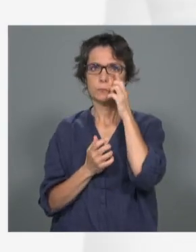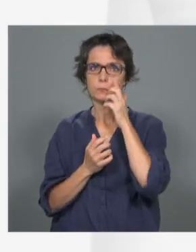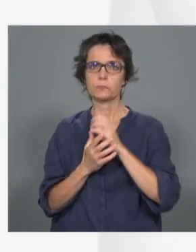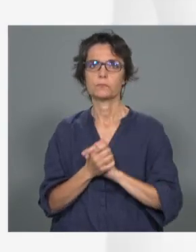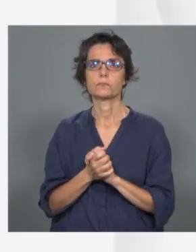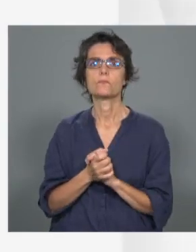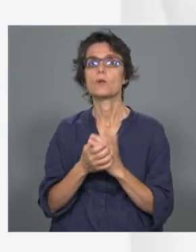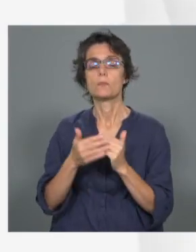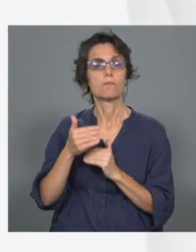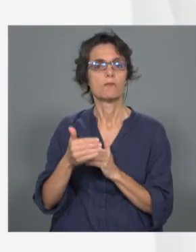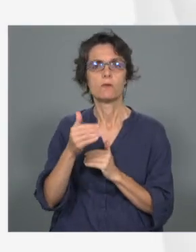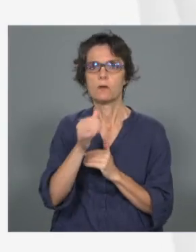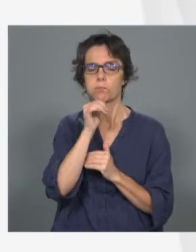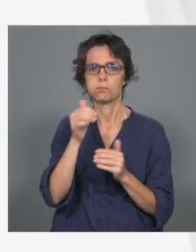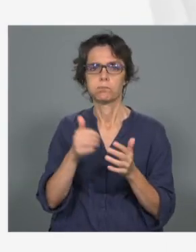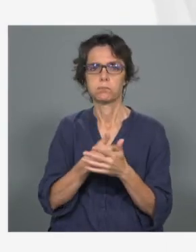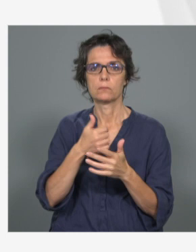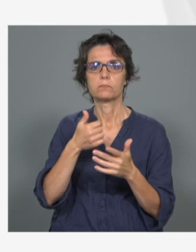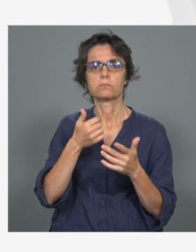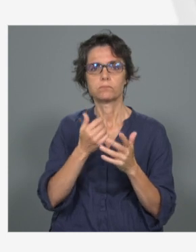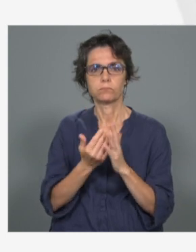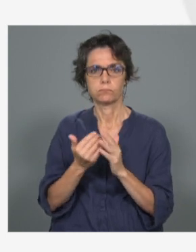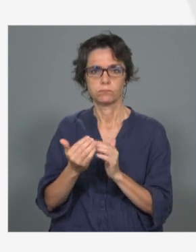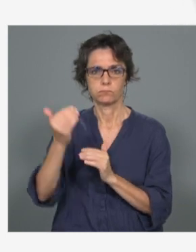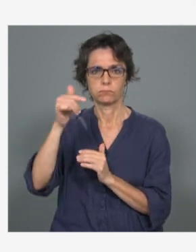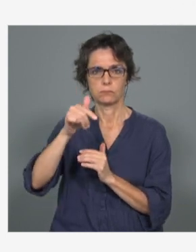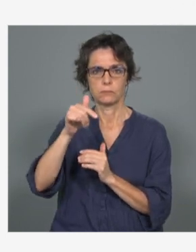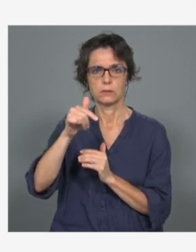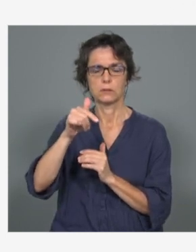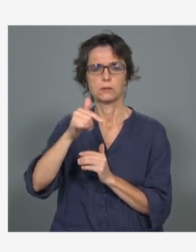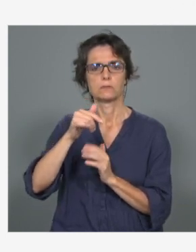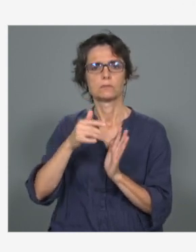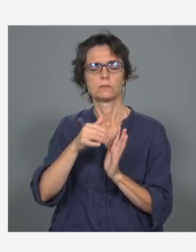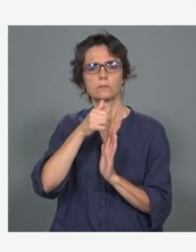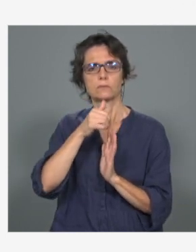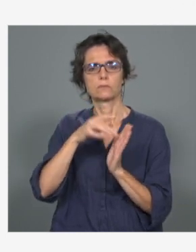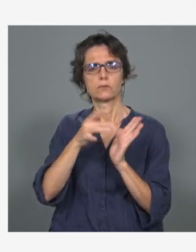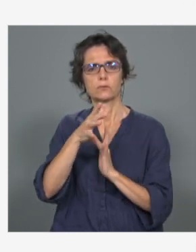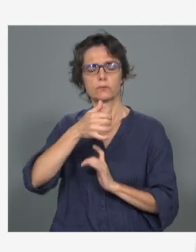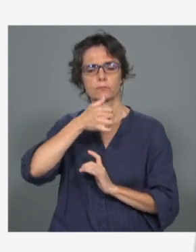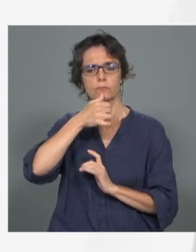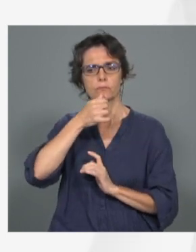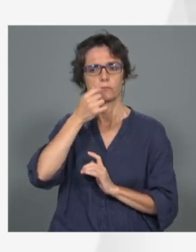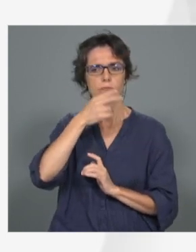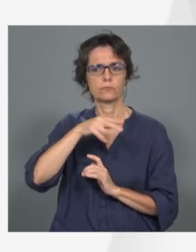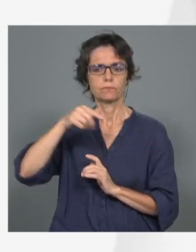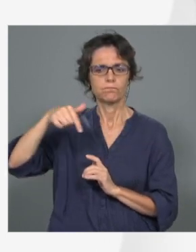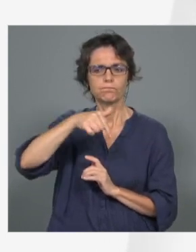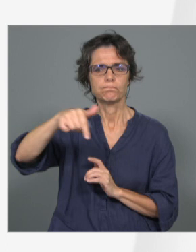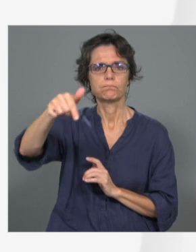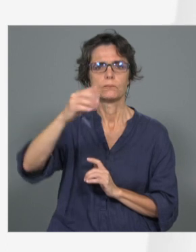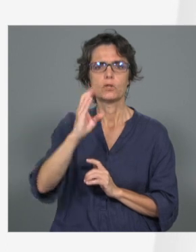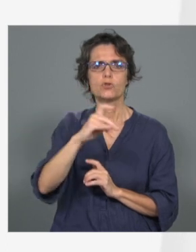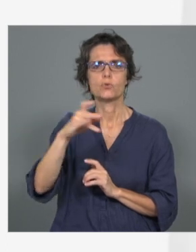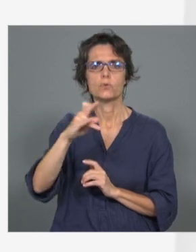Aproximando-se os dias de Jesus ser levado deste mundo, ele tomou a decisão de se dirigir a Jerusalém e